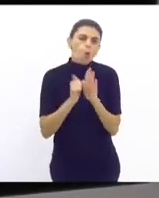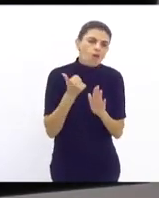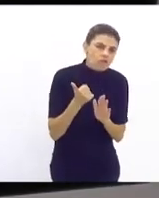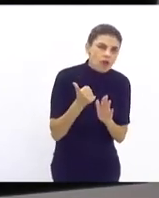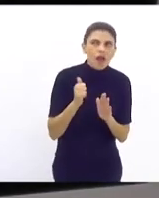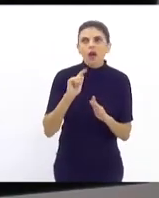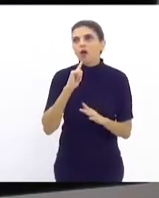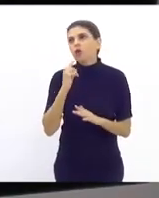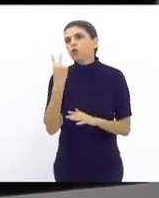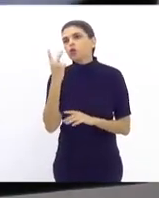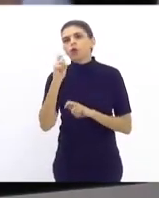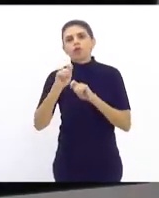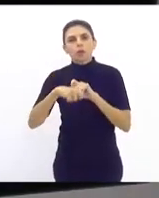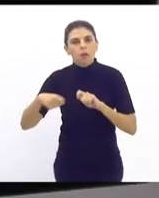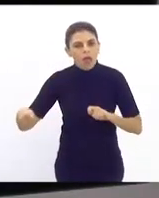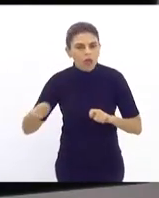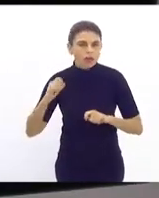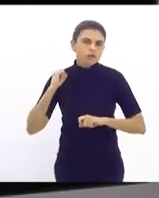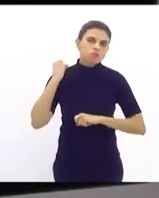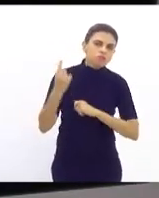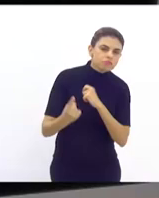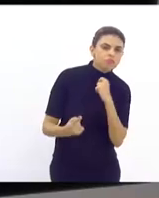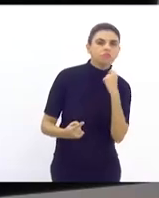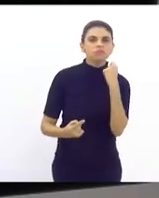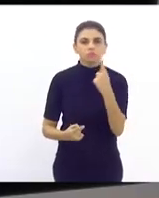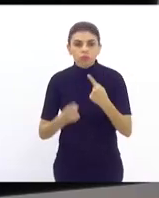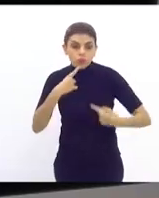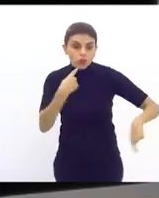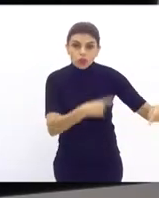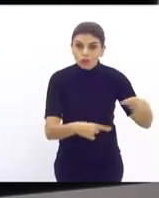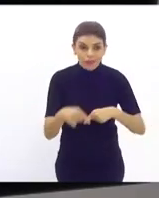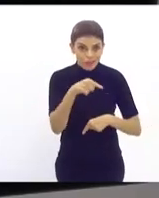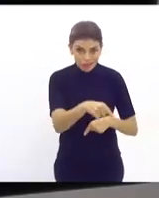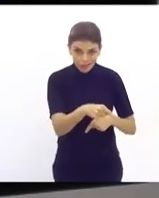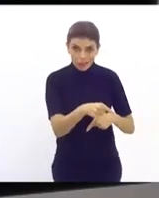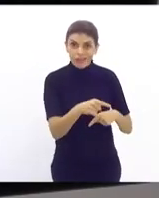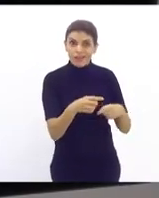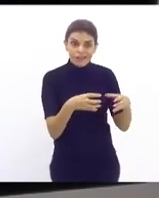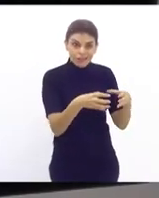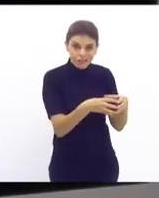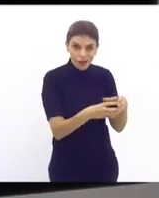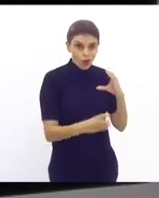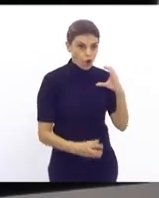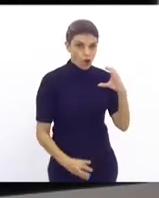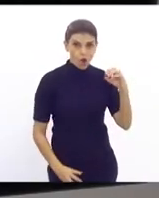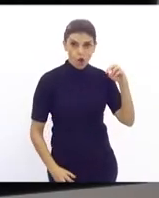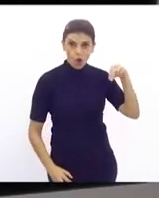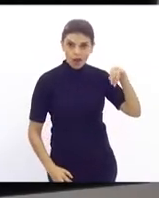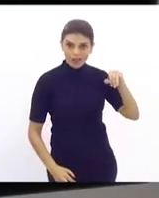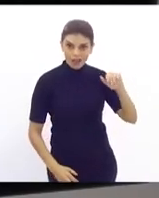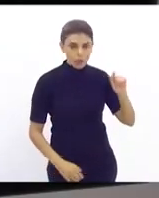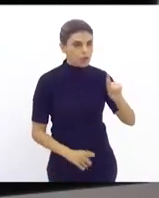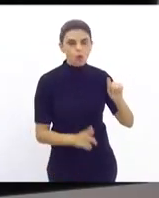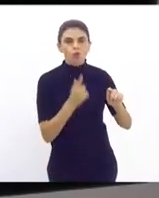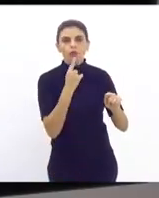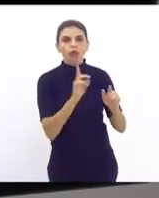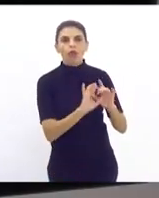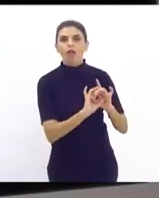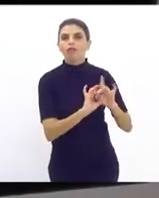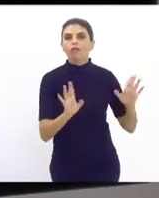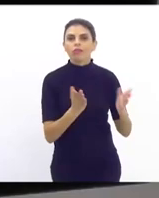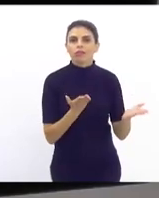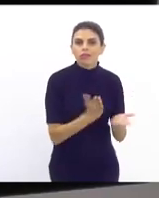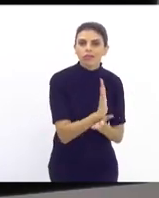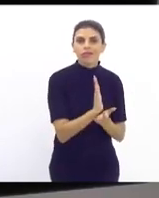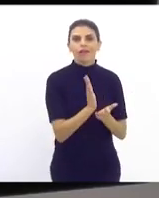meses e discute resoluções. Então, o CONEMA não é um órgão que licencia, que autoriza, ele não tem essa natureza.